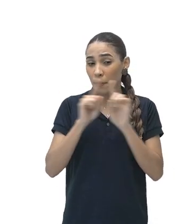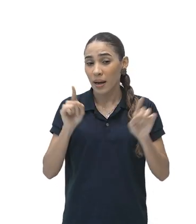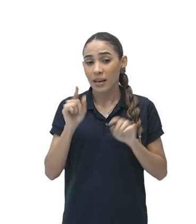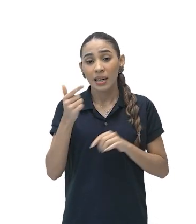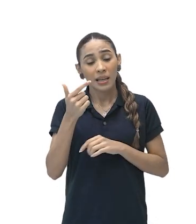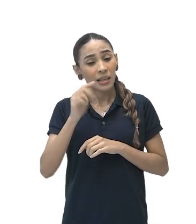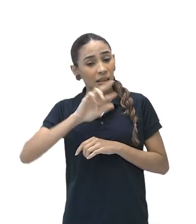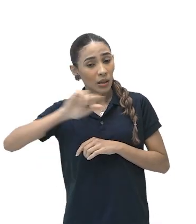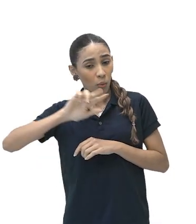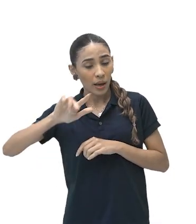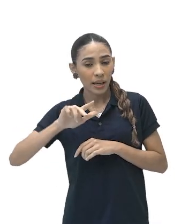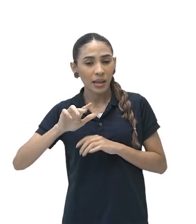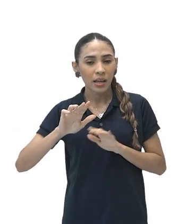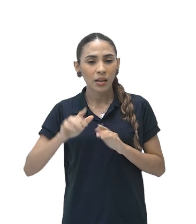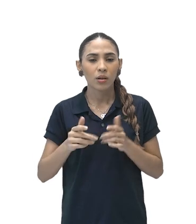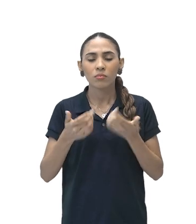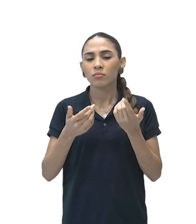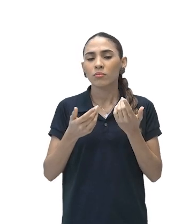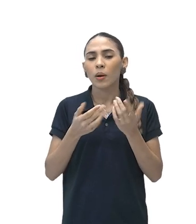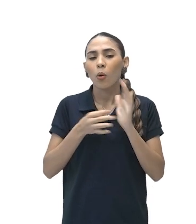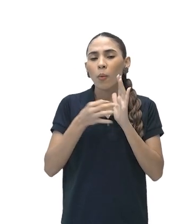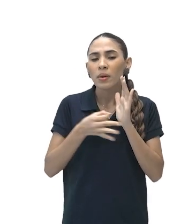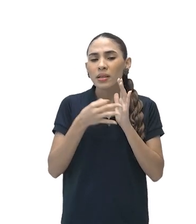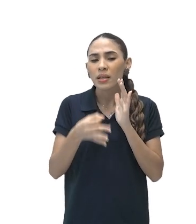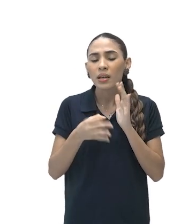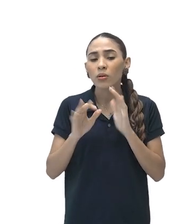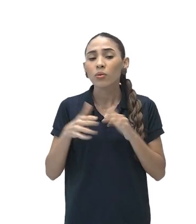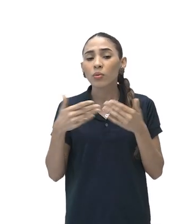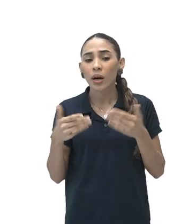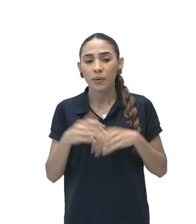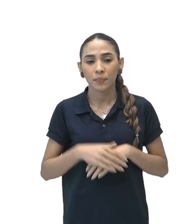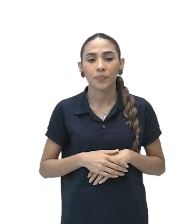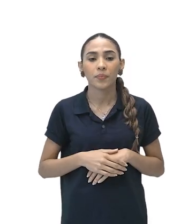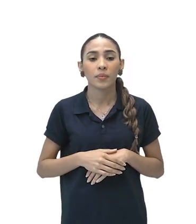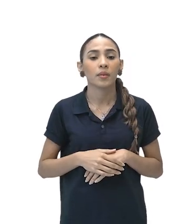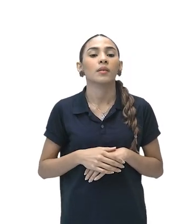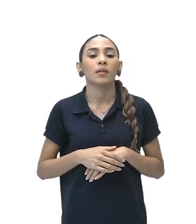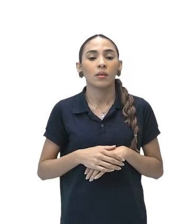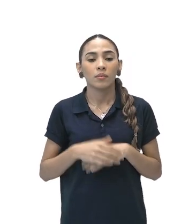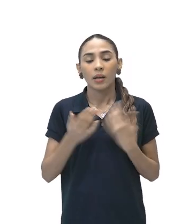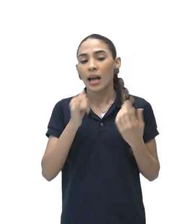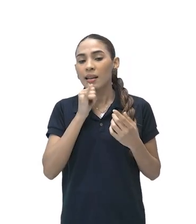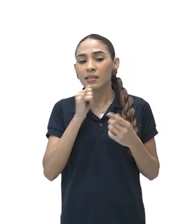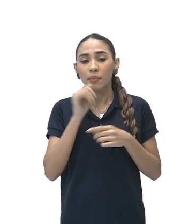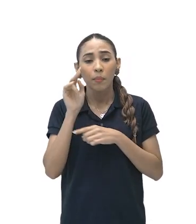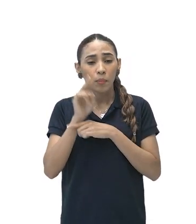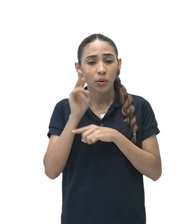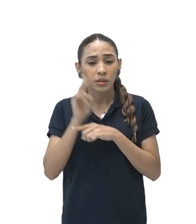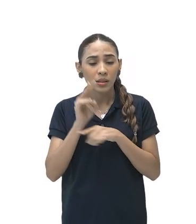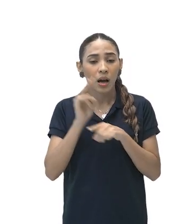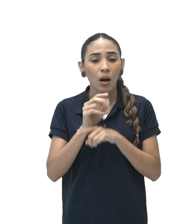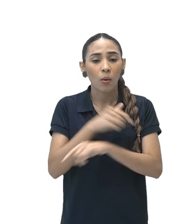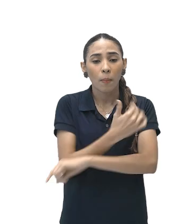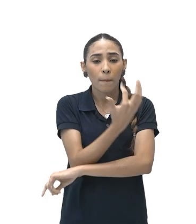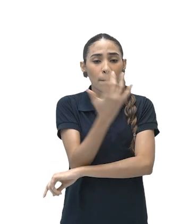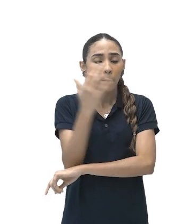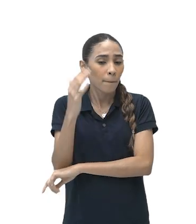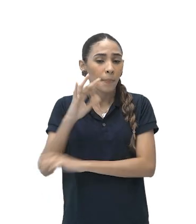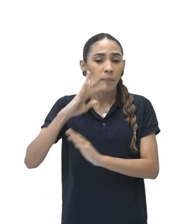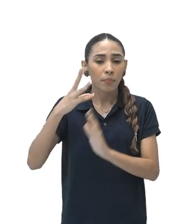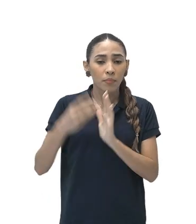é que tinha opinião, professora? Naquele trecho que dizia assim: a proteção do bioma amazônico não passou de